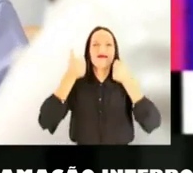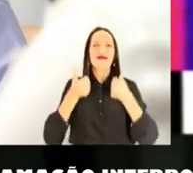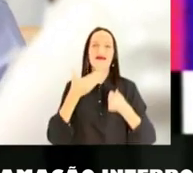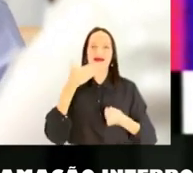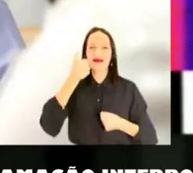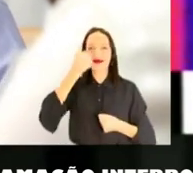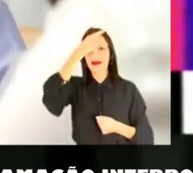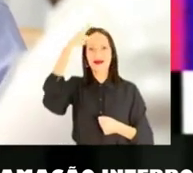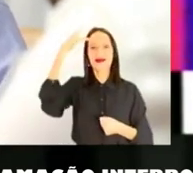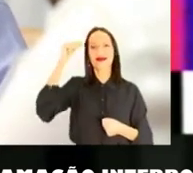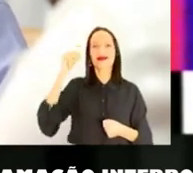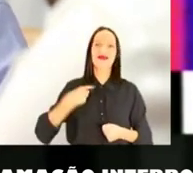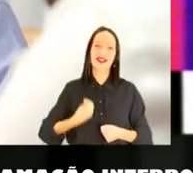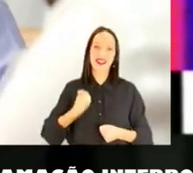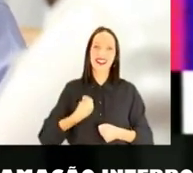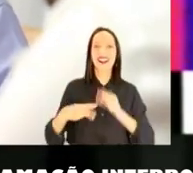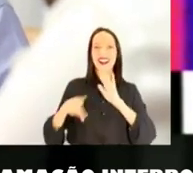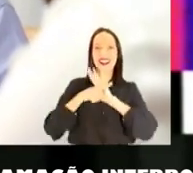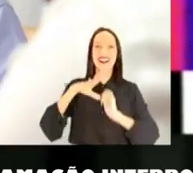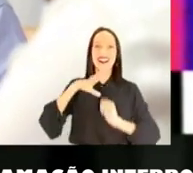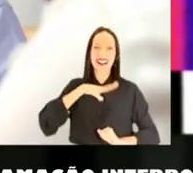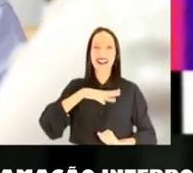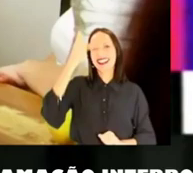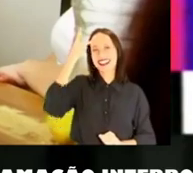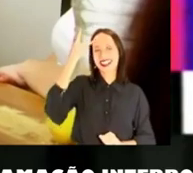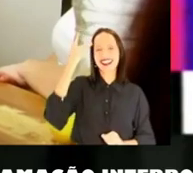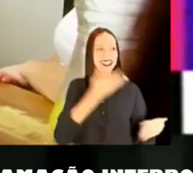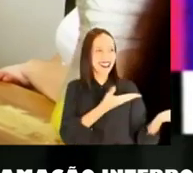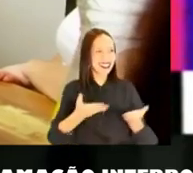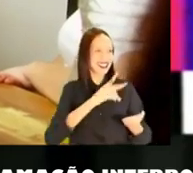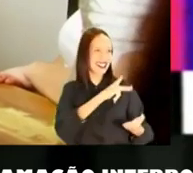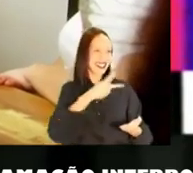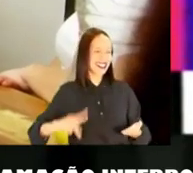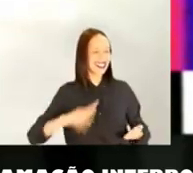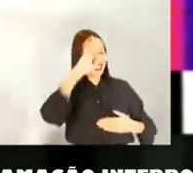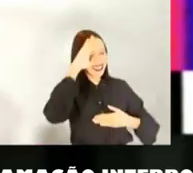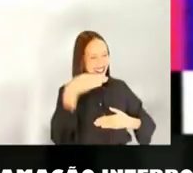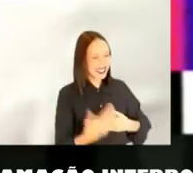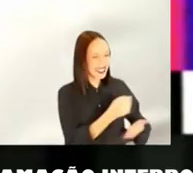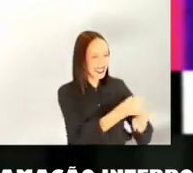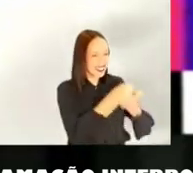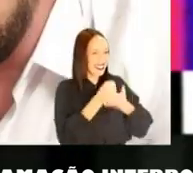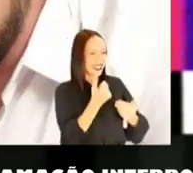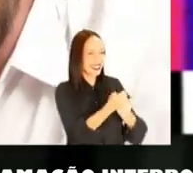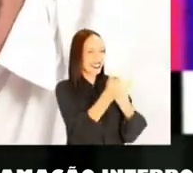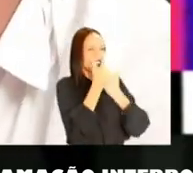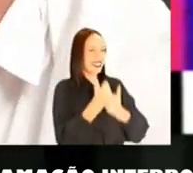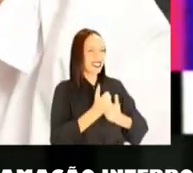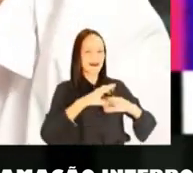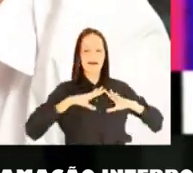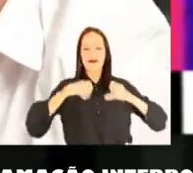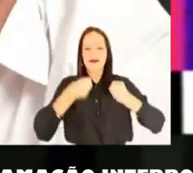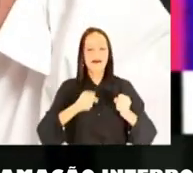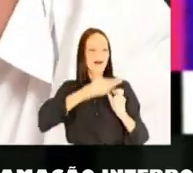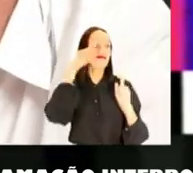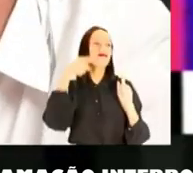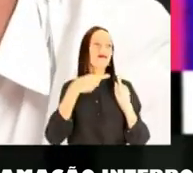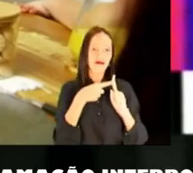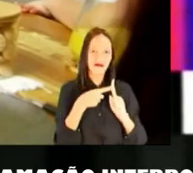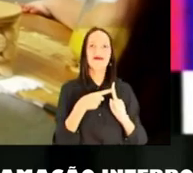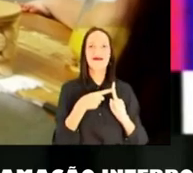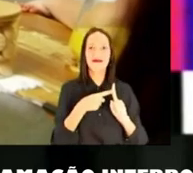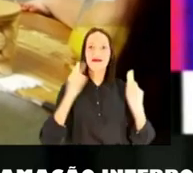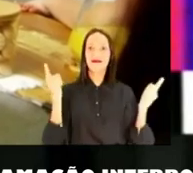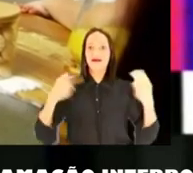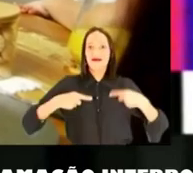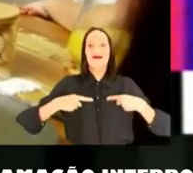mais qualificado dos candidatos para ser prefeito de São Paulo. Obrigado, presidente. É uma honra ter vocês aqui e contar com seu apoio